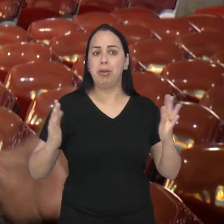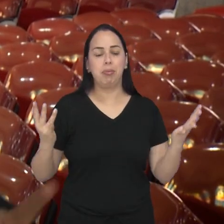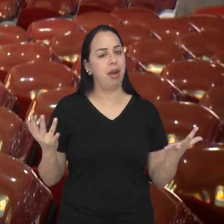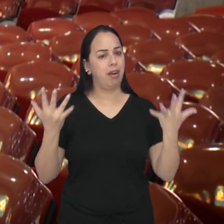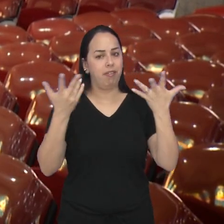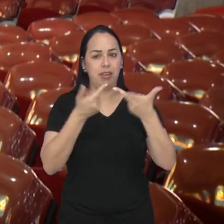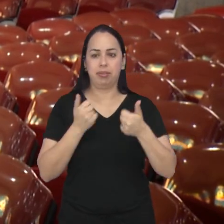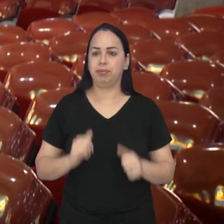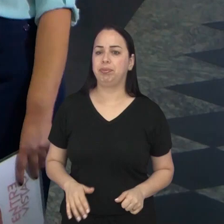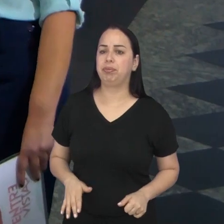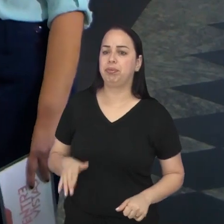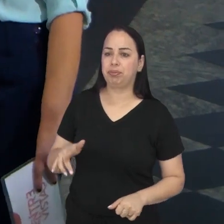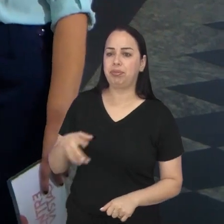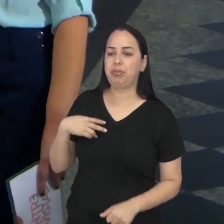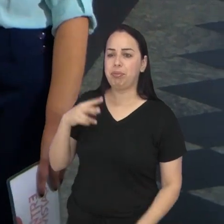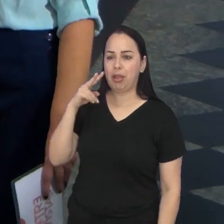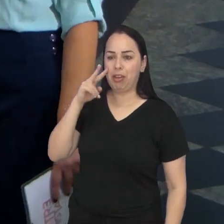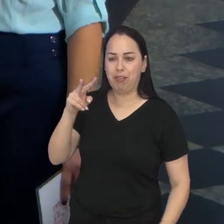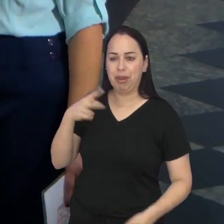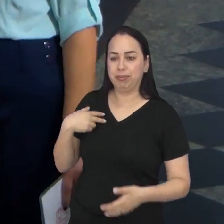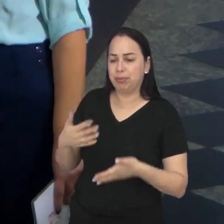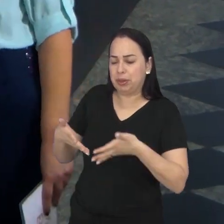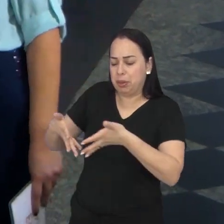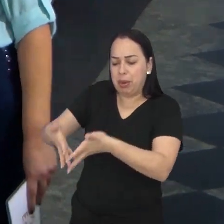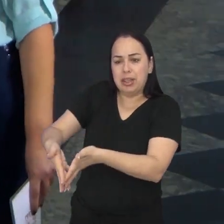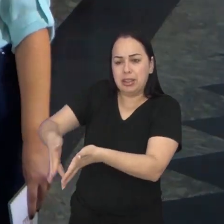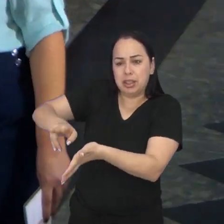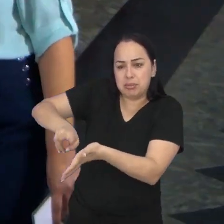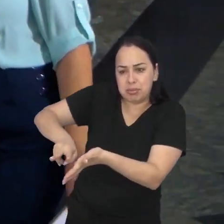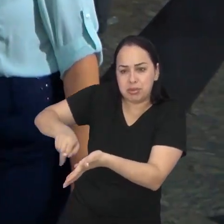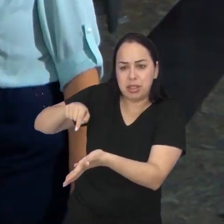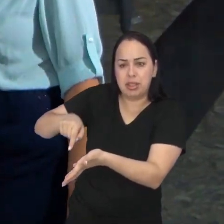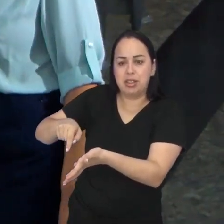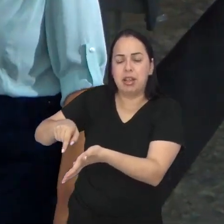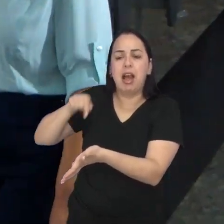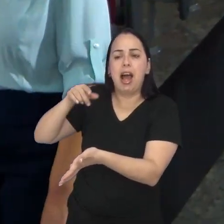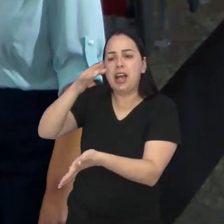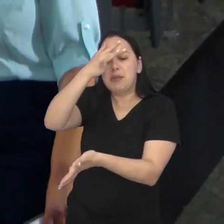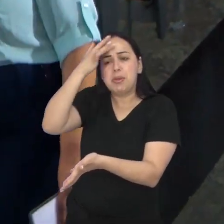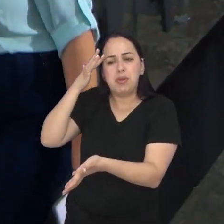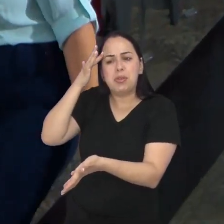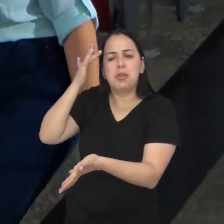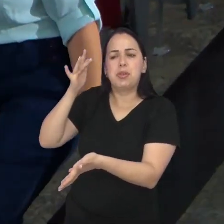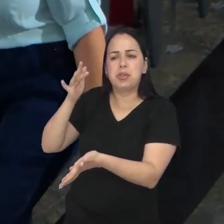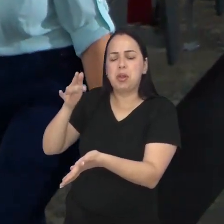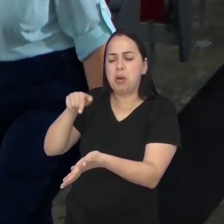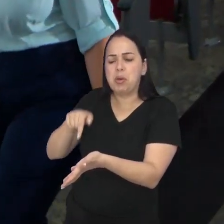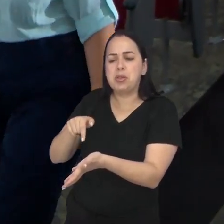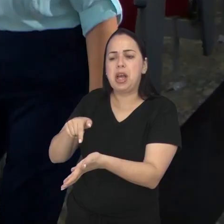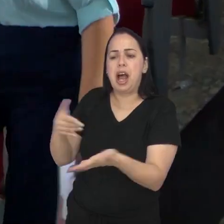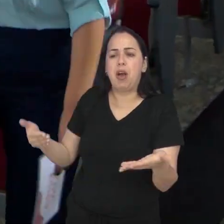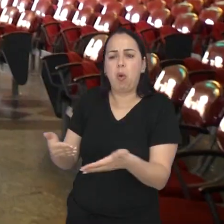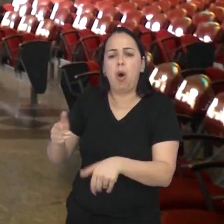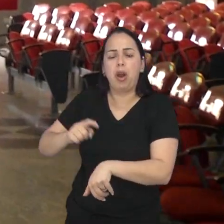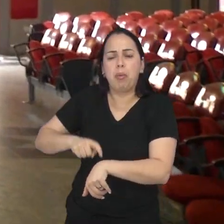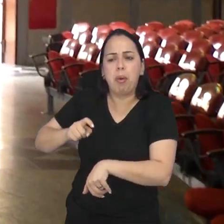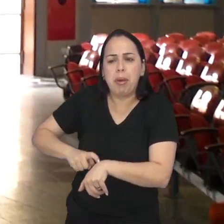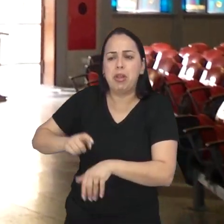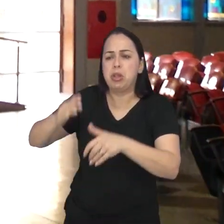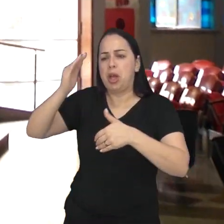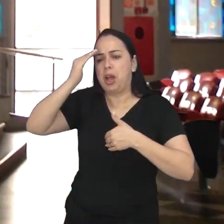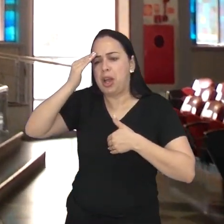clima maravilhoso do Natal. Padre, estou vendo o presépio montado ali ainda. Nessa época é época de agradecer,